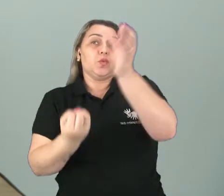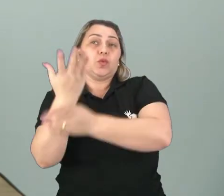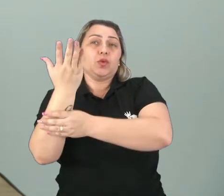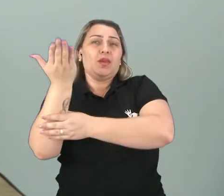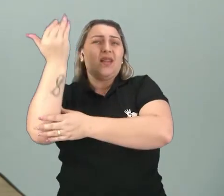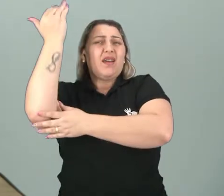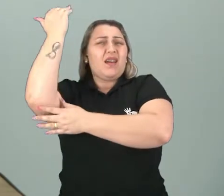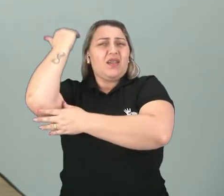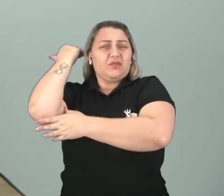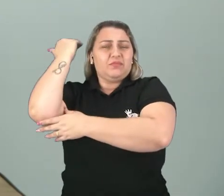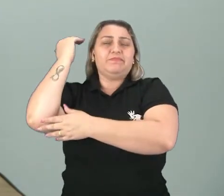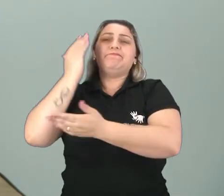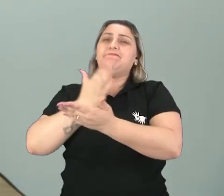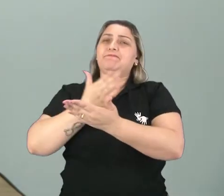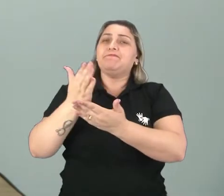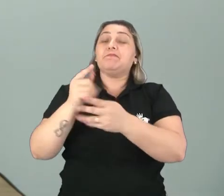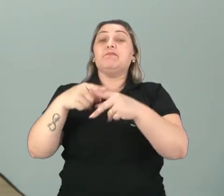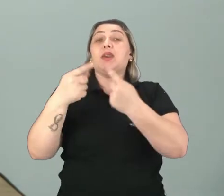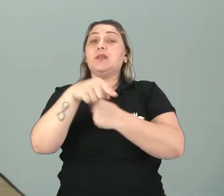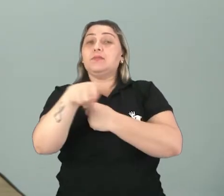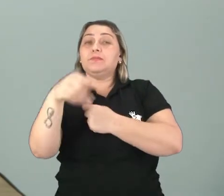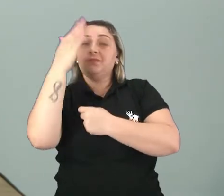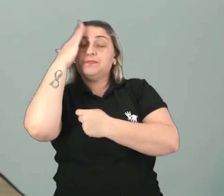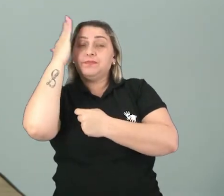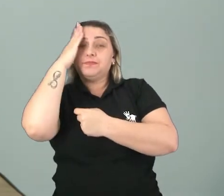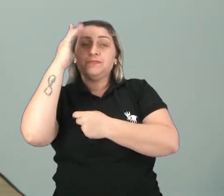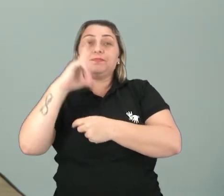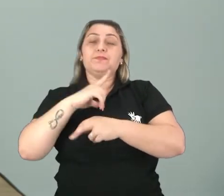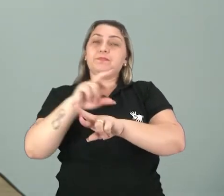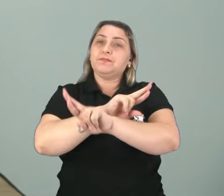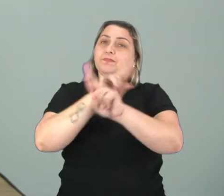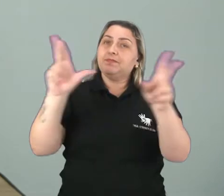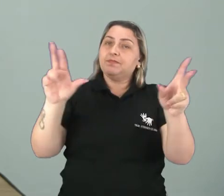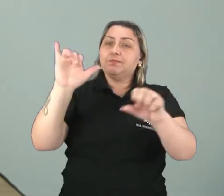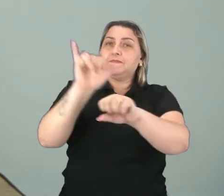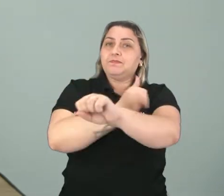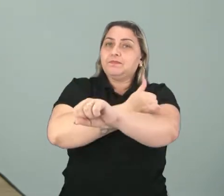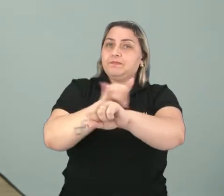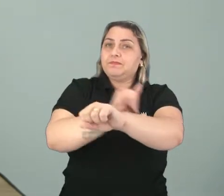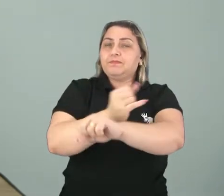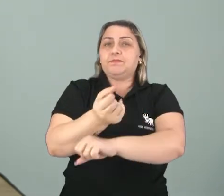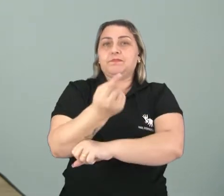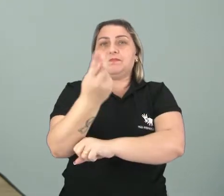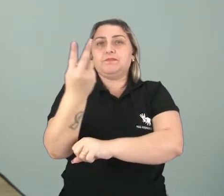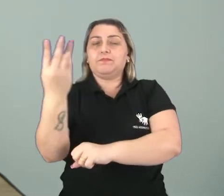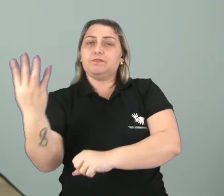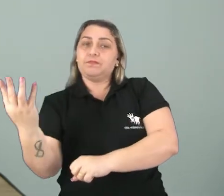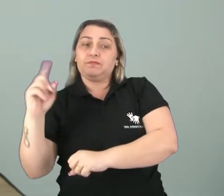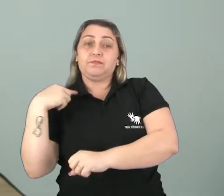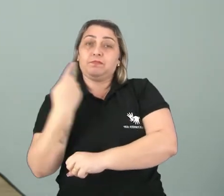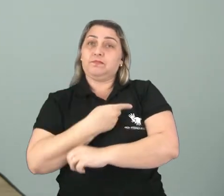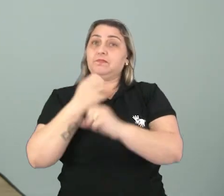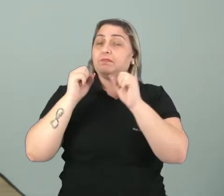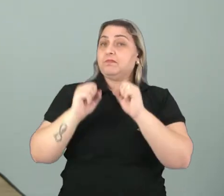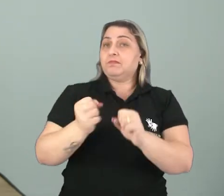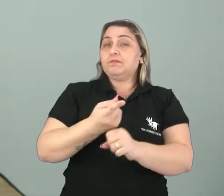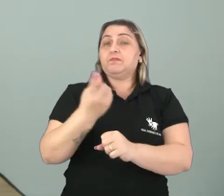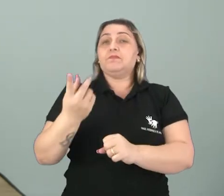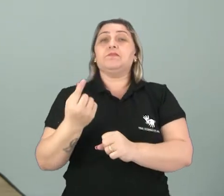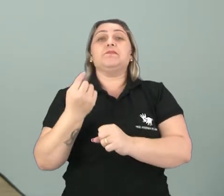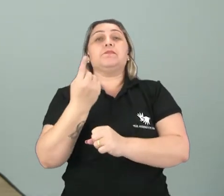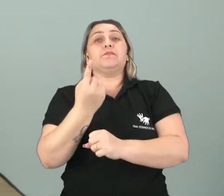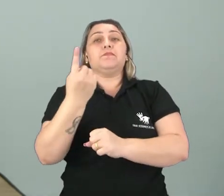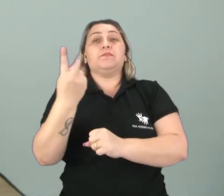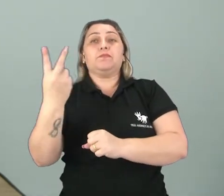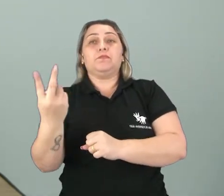surgimento lá no início. Mas vocês sabiam que existem diferentes estratégias para contar? Nós podemos contar de 1